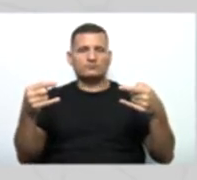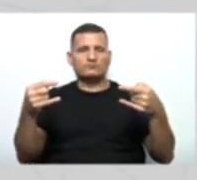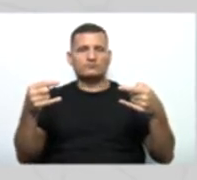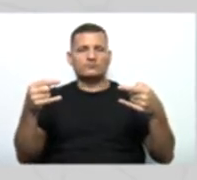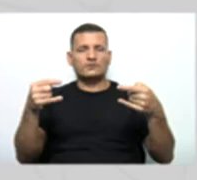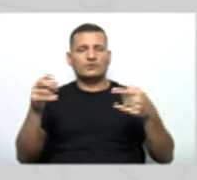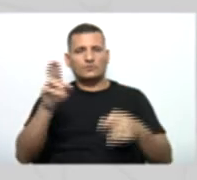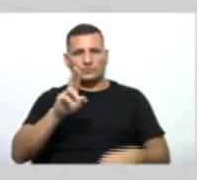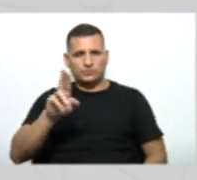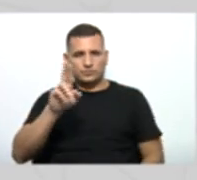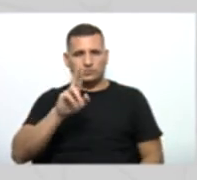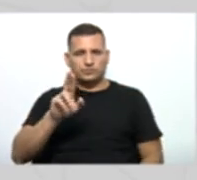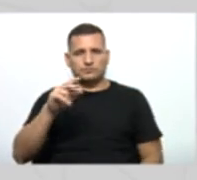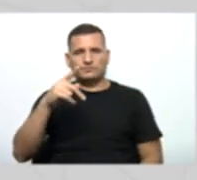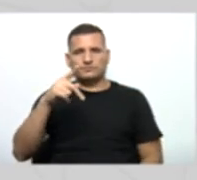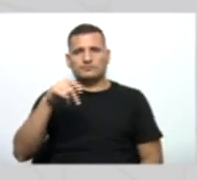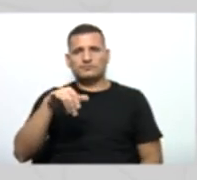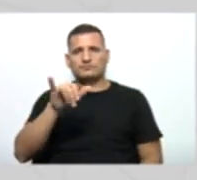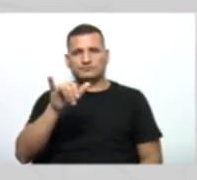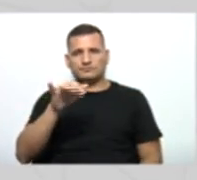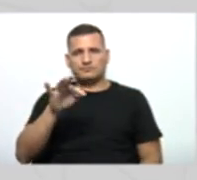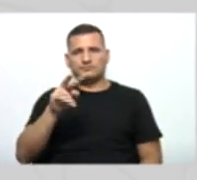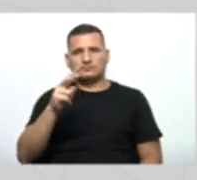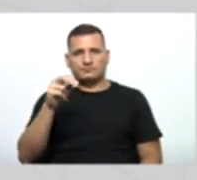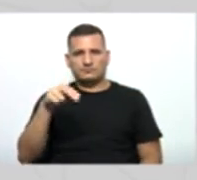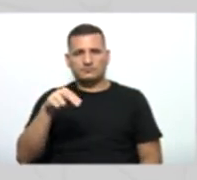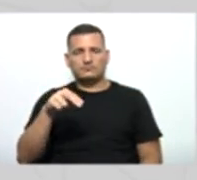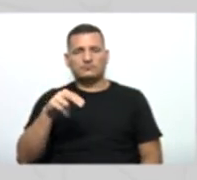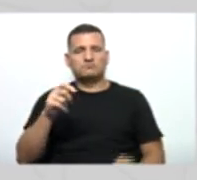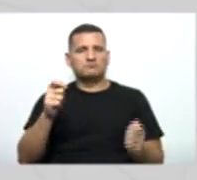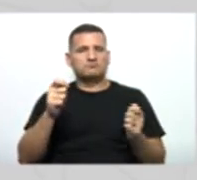linguagem Python, é que elas podem